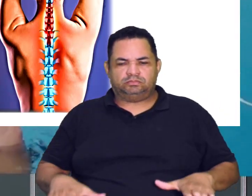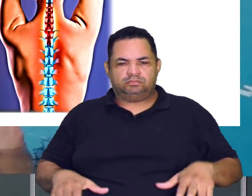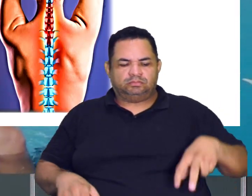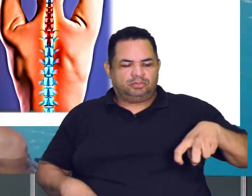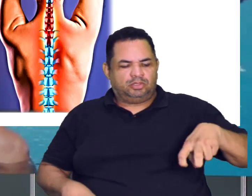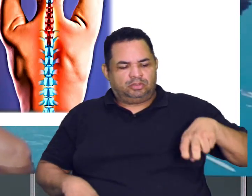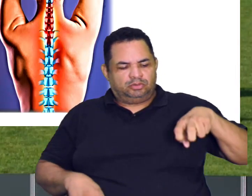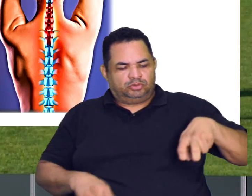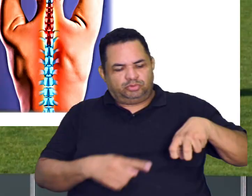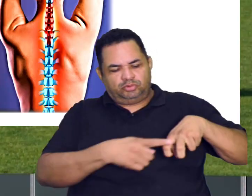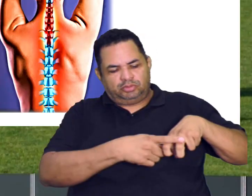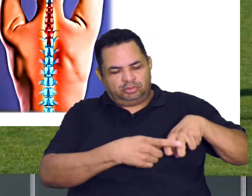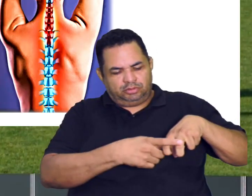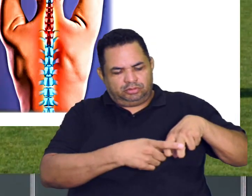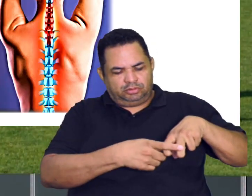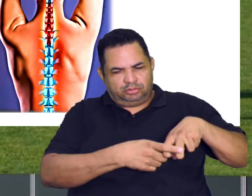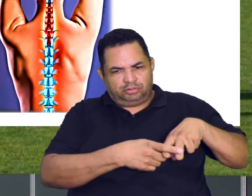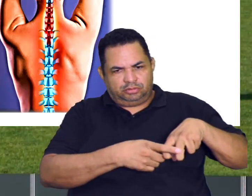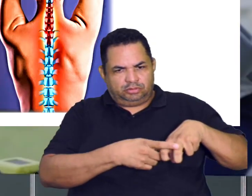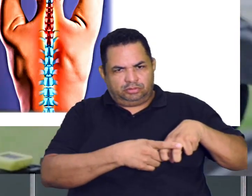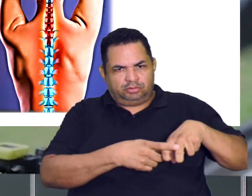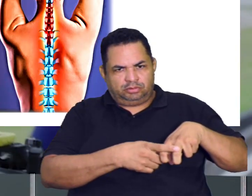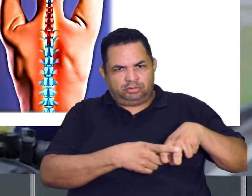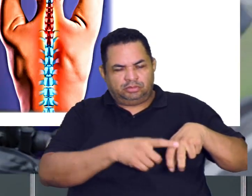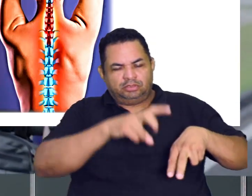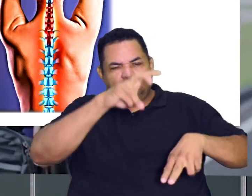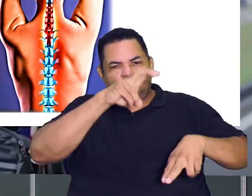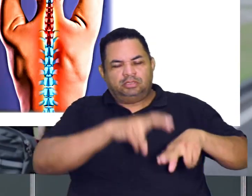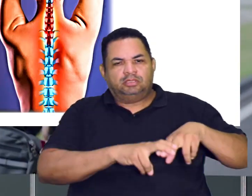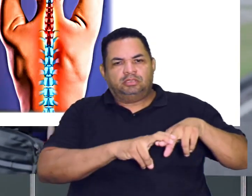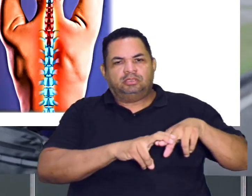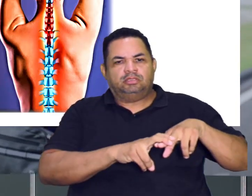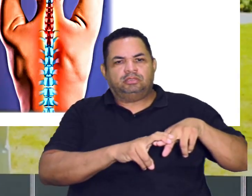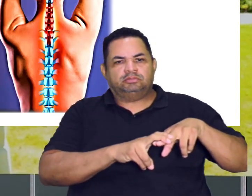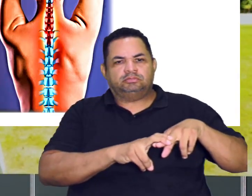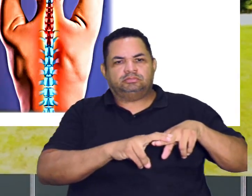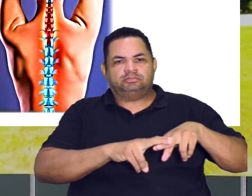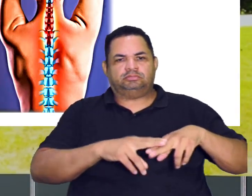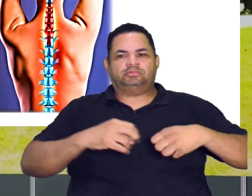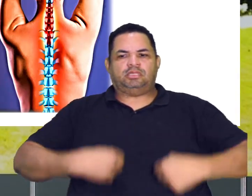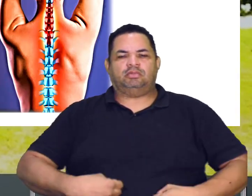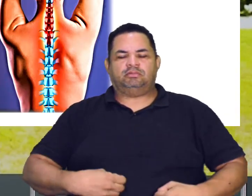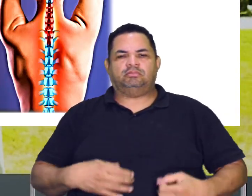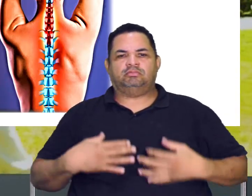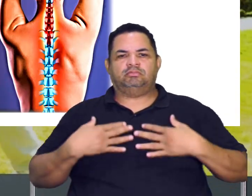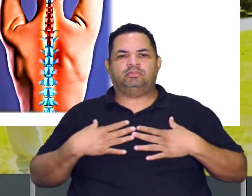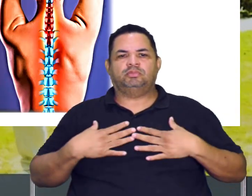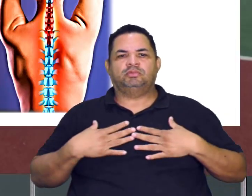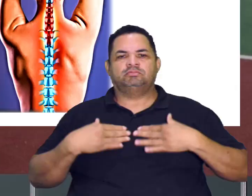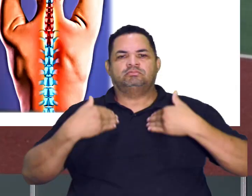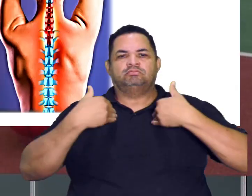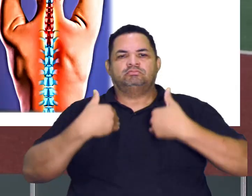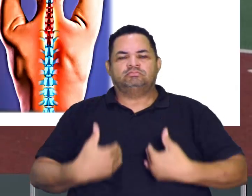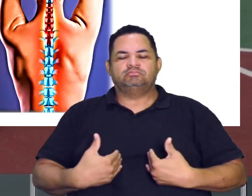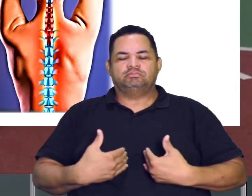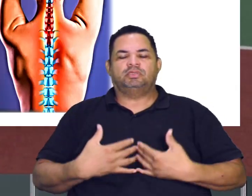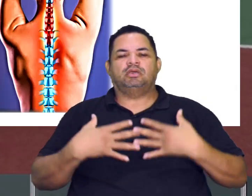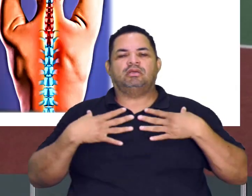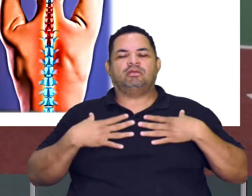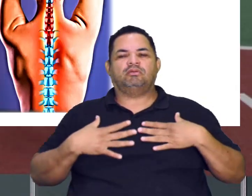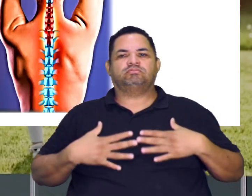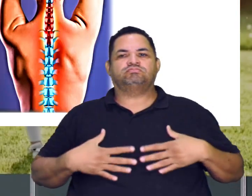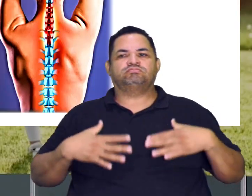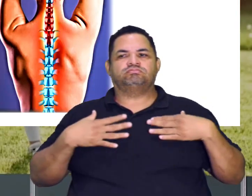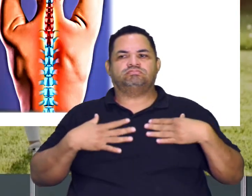formando um ângulo de 90 graus, tá? E tenta ficar com uma postura não dura, rígida, mas uma postura